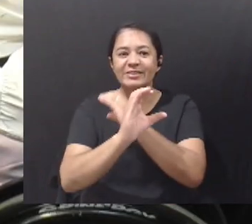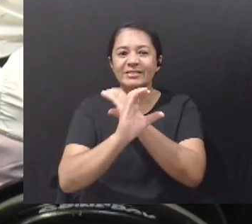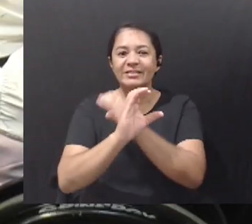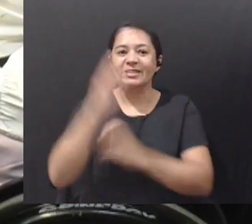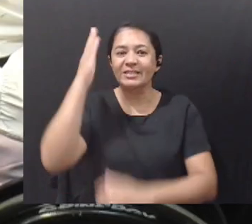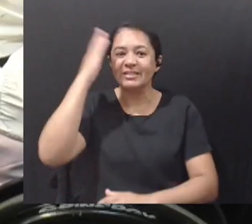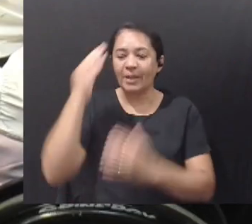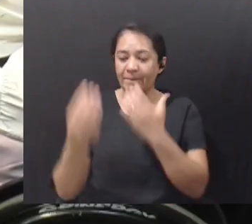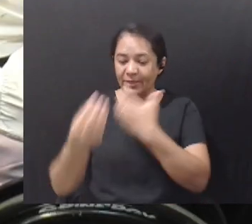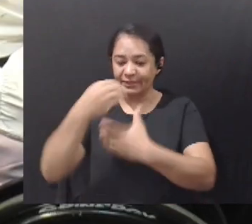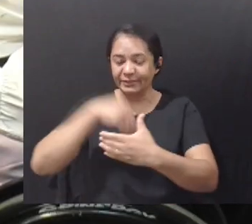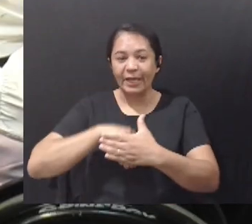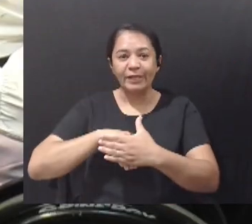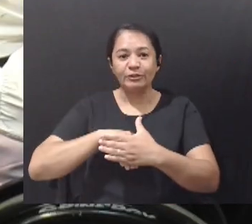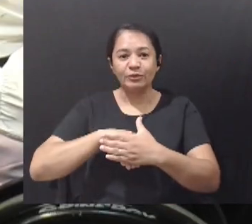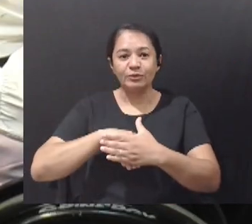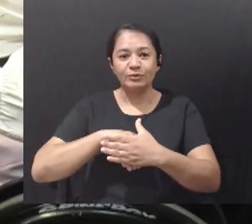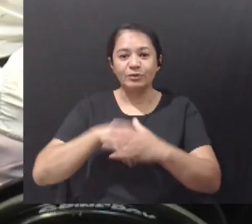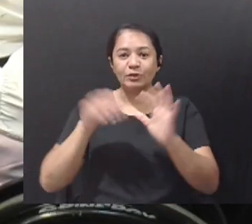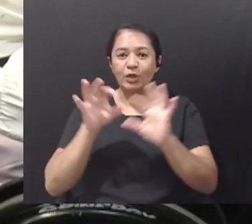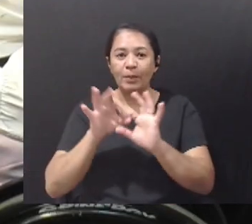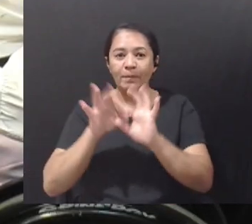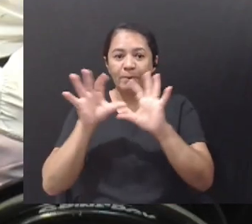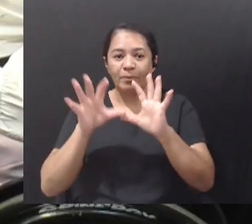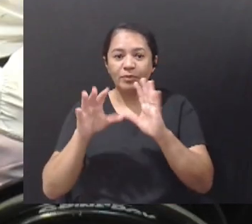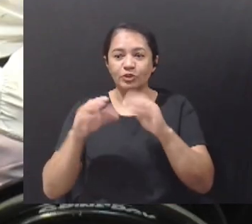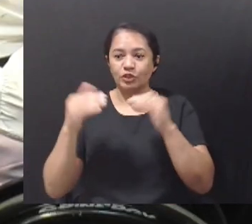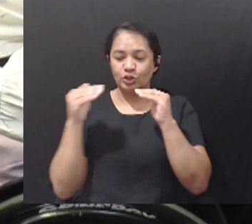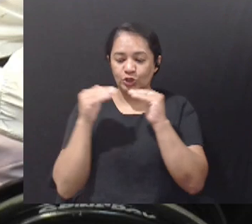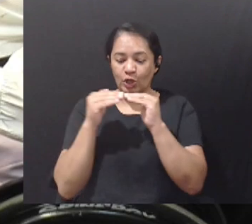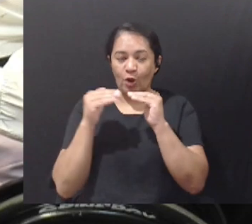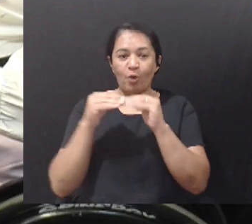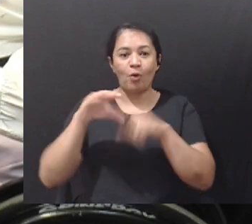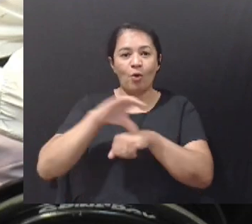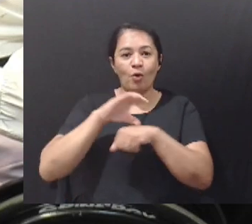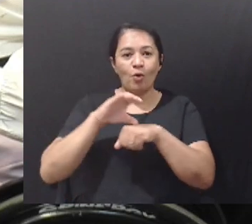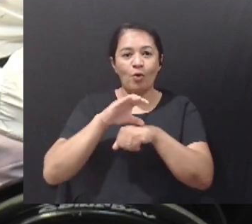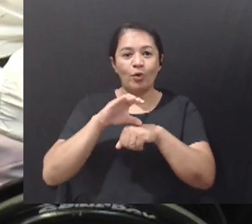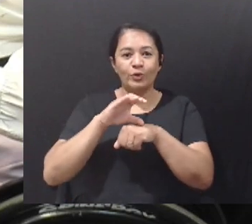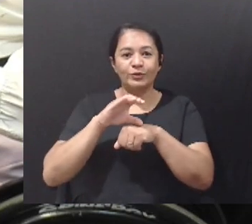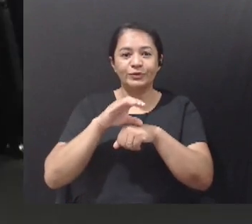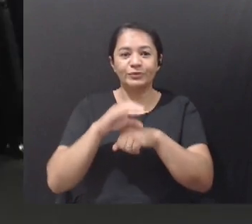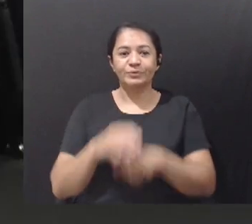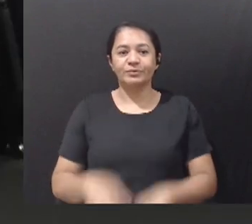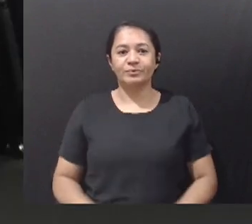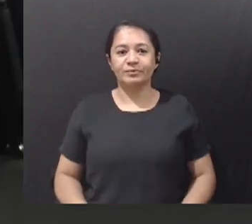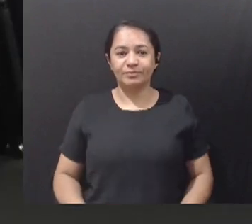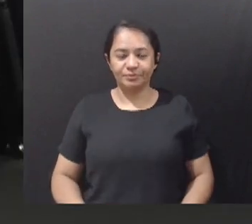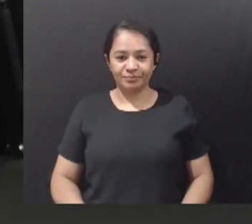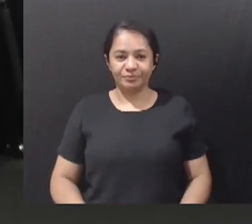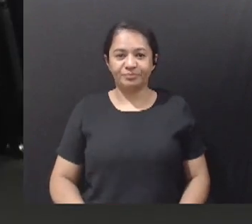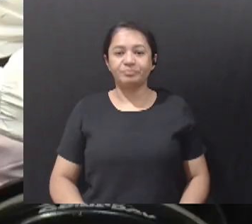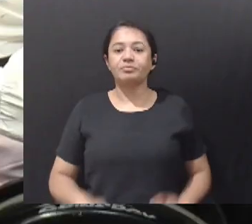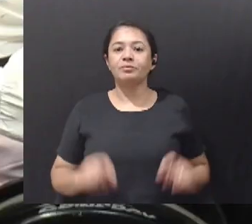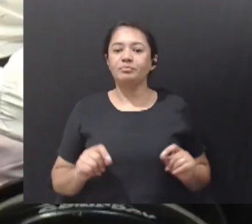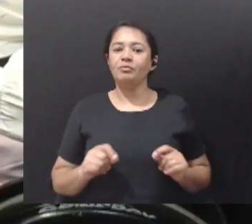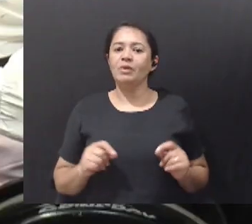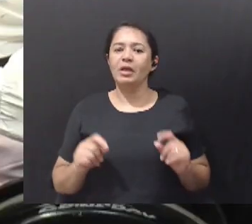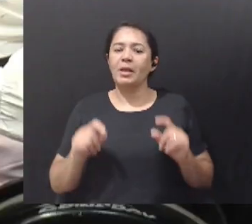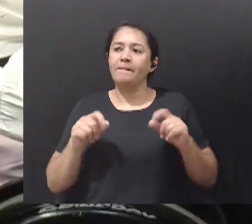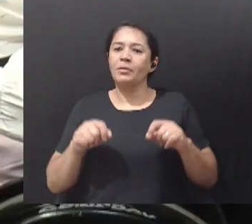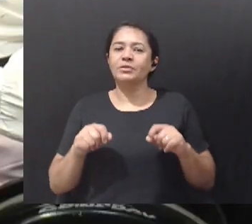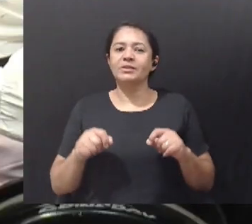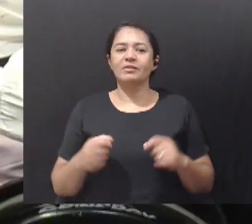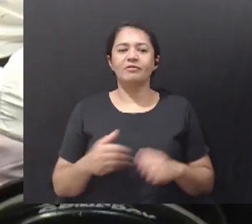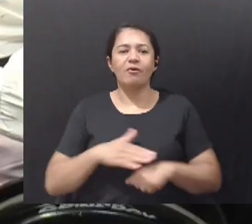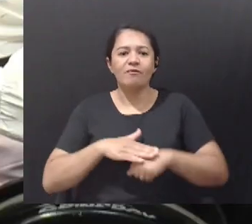que era permitido pela Constituição, nós tivemos a Constituição Estadual também, o que valeria para Campinas.